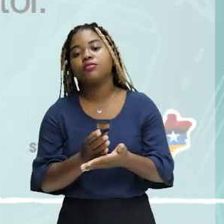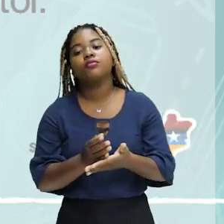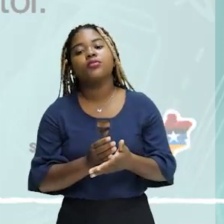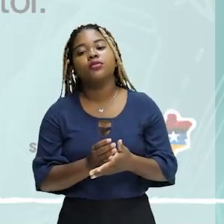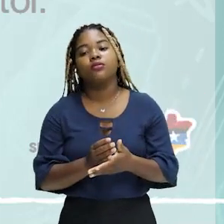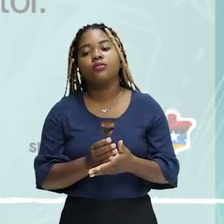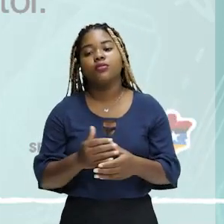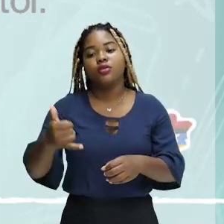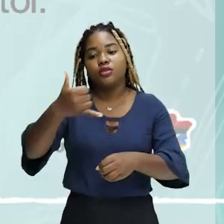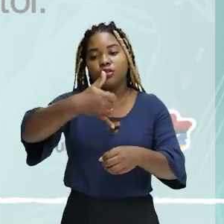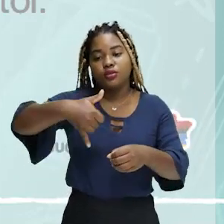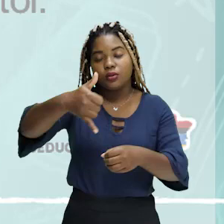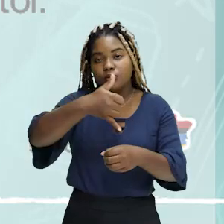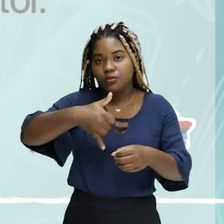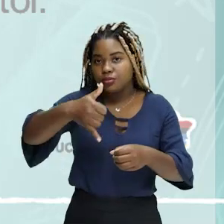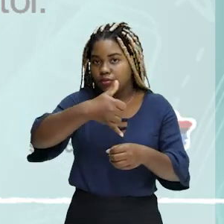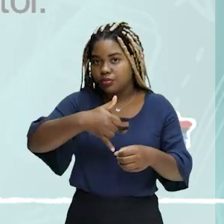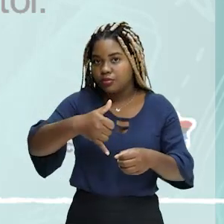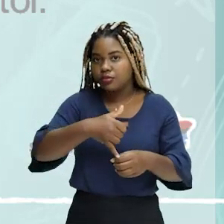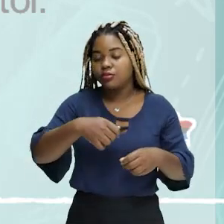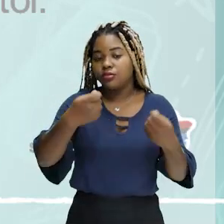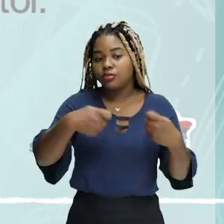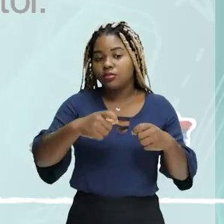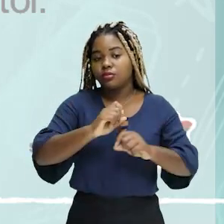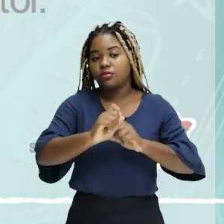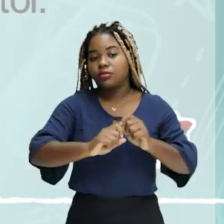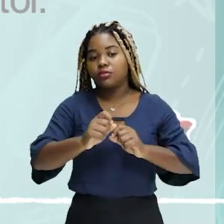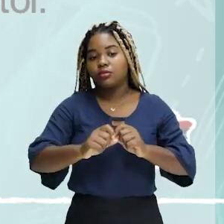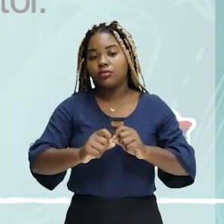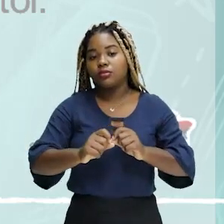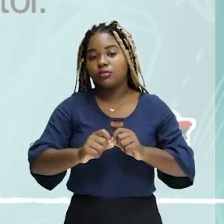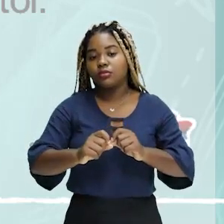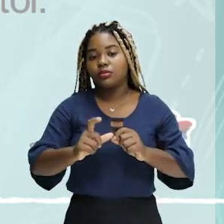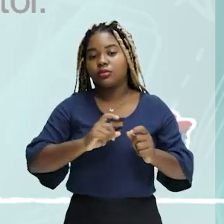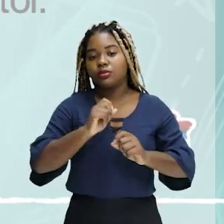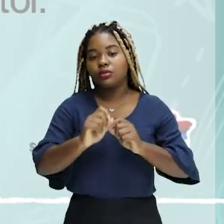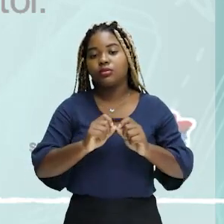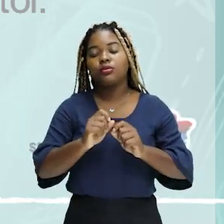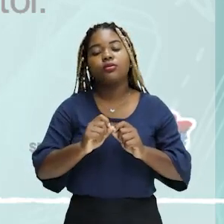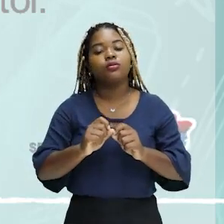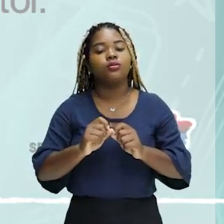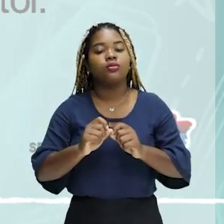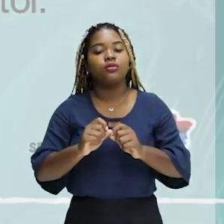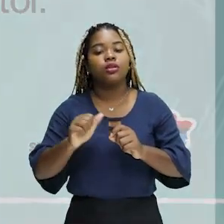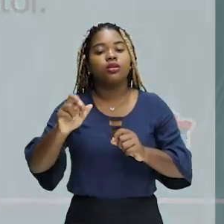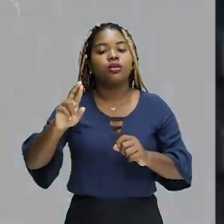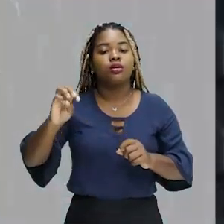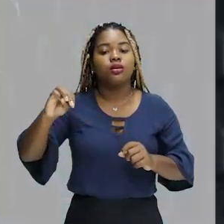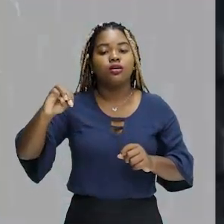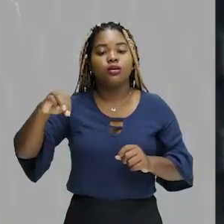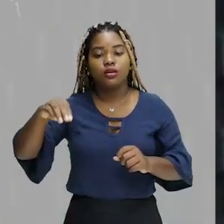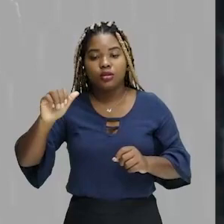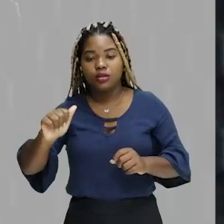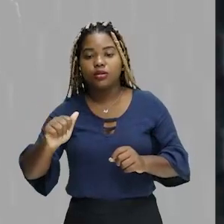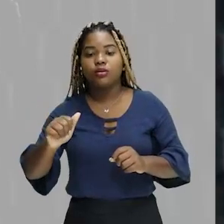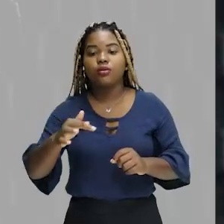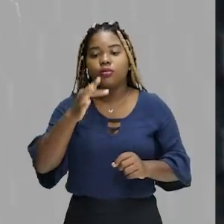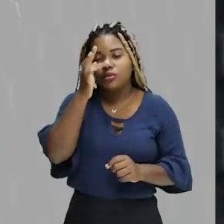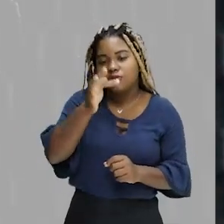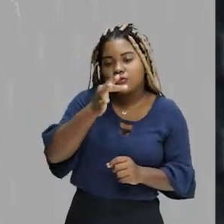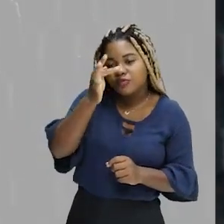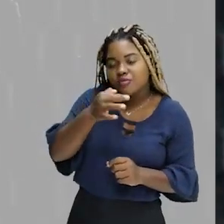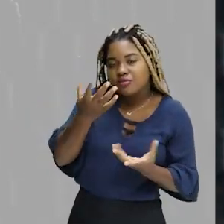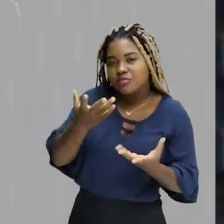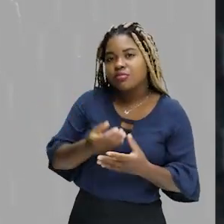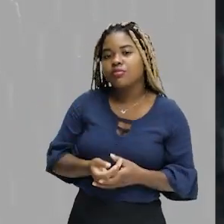óleos essenciais, né, responsáveis pelo aroma de certas ervas e flores são. Então,